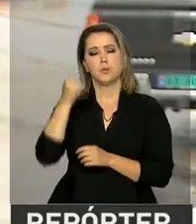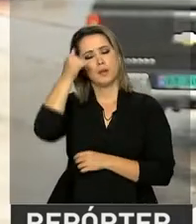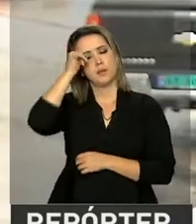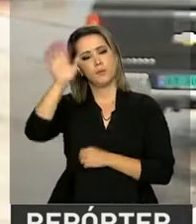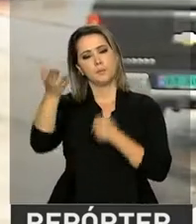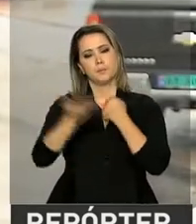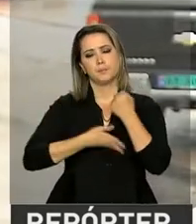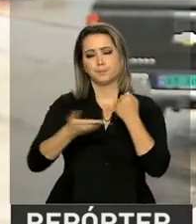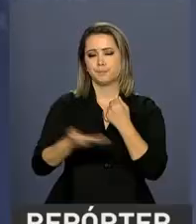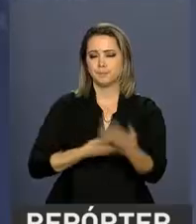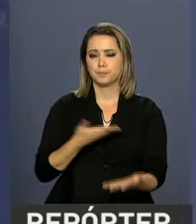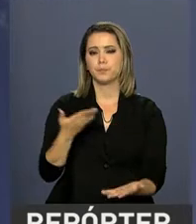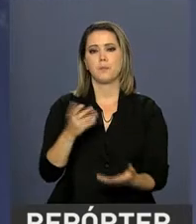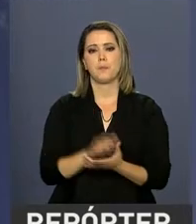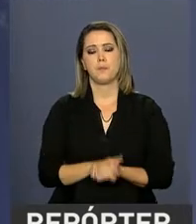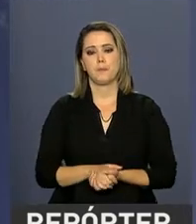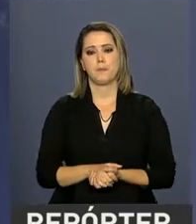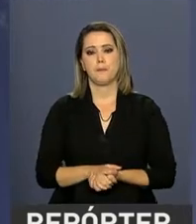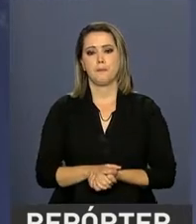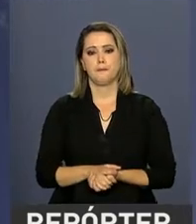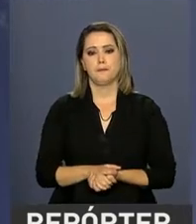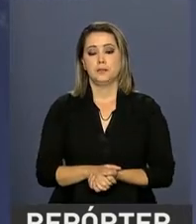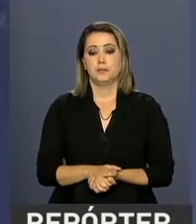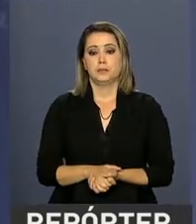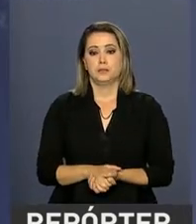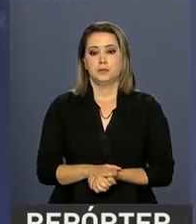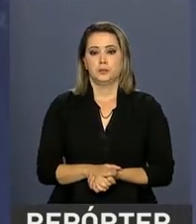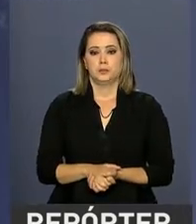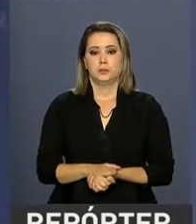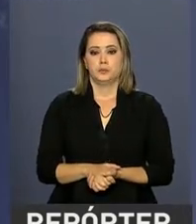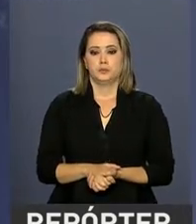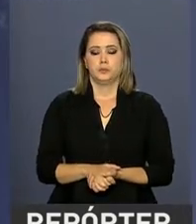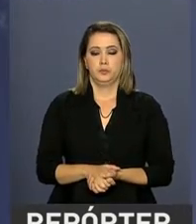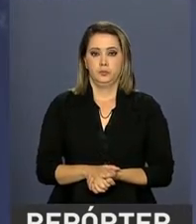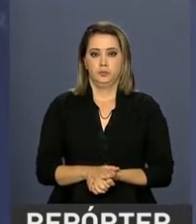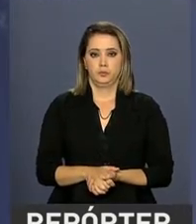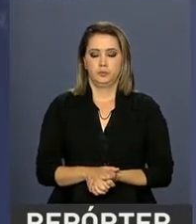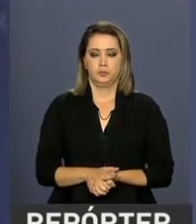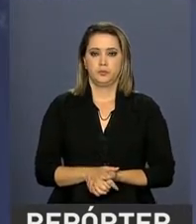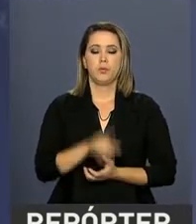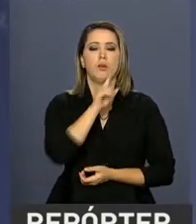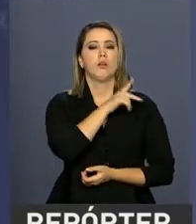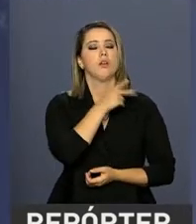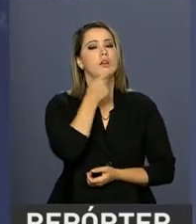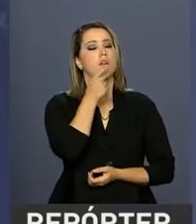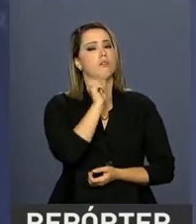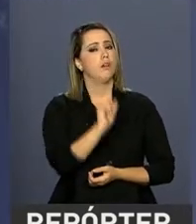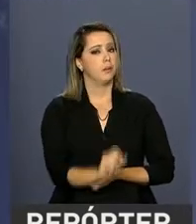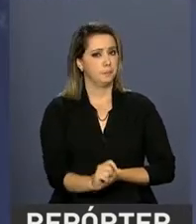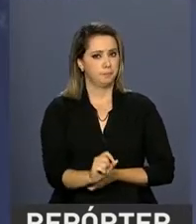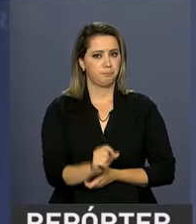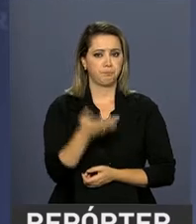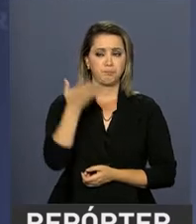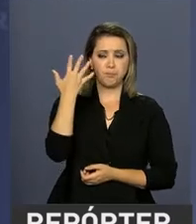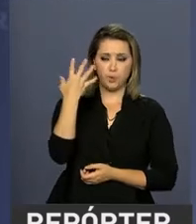desmatamento no Brasil. Ressaltei até que na região amazônica, 40, 50 anos